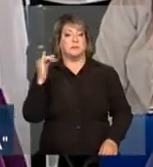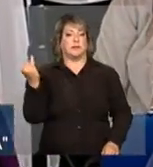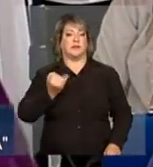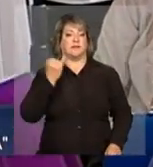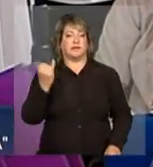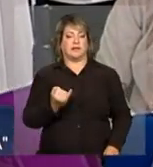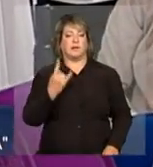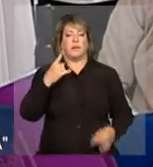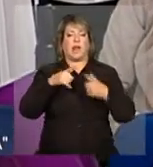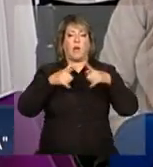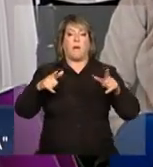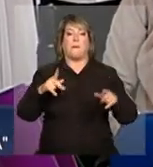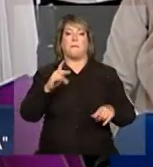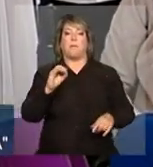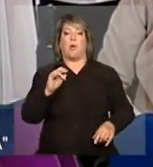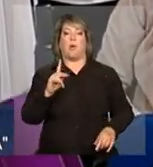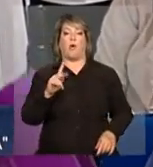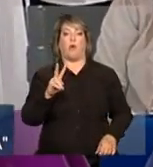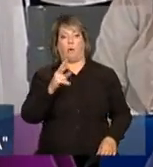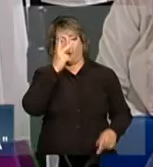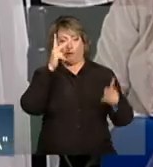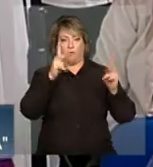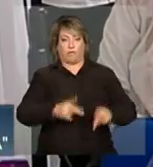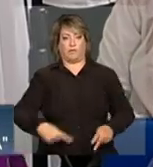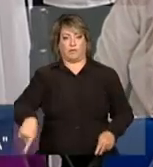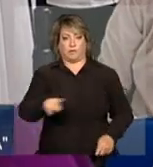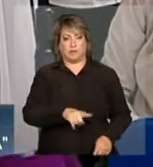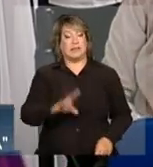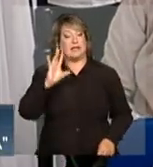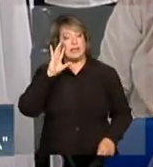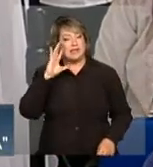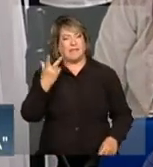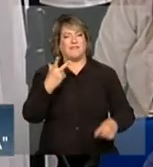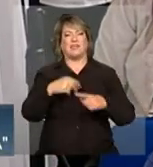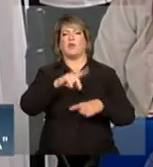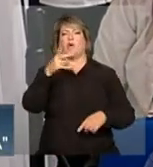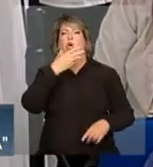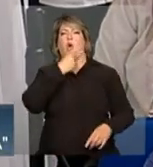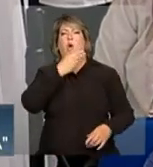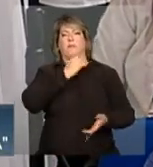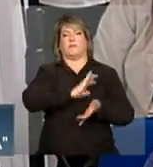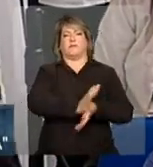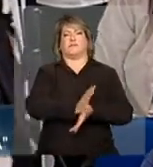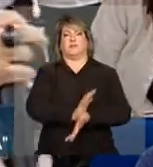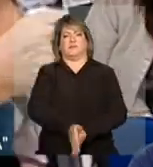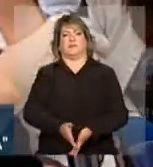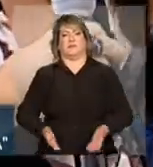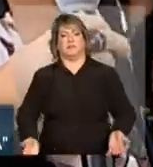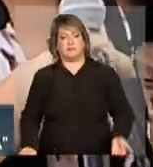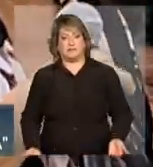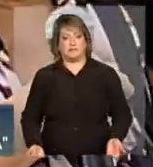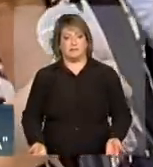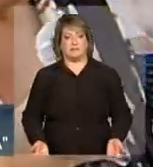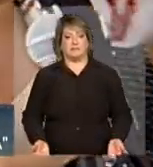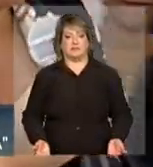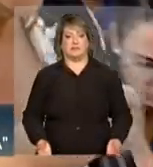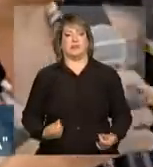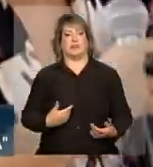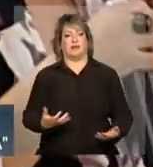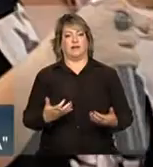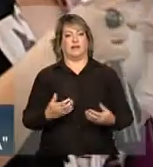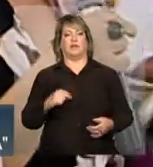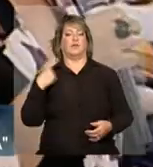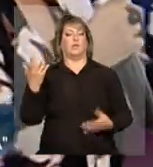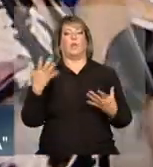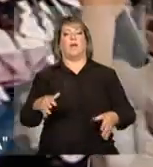linguagem popular, para que a gente tente vencer o machismo do seu Manuel, lá das cebolas. Não queria votar